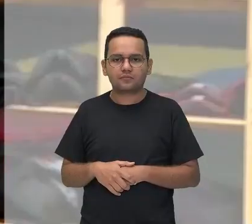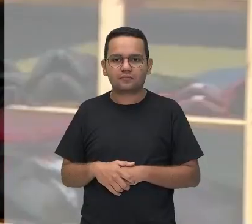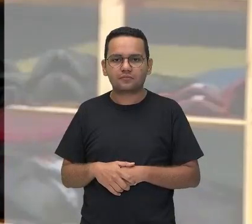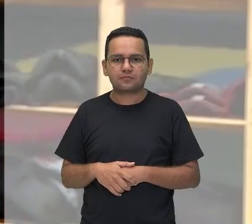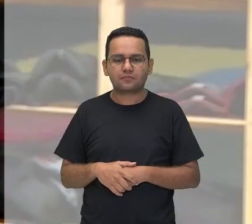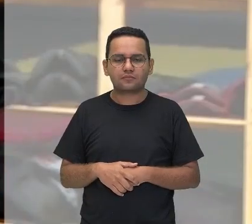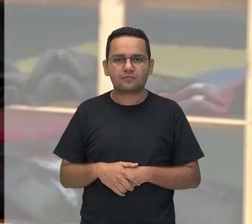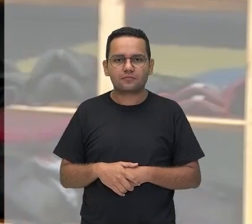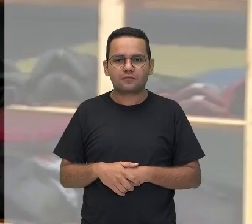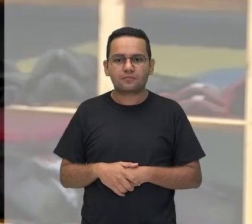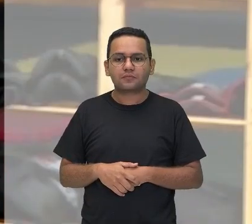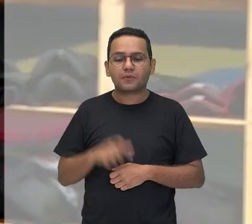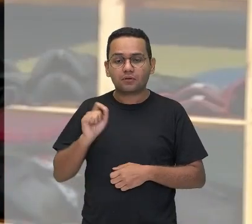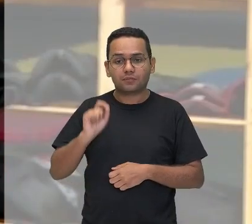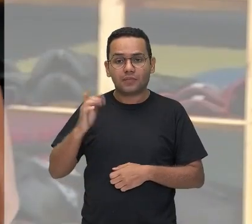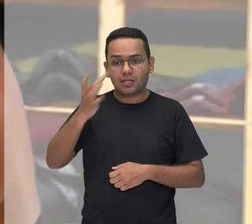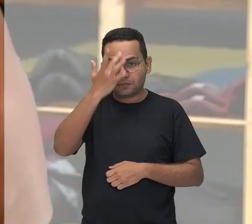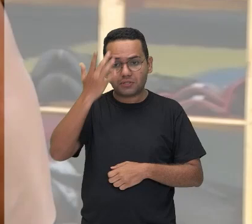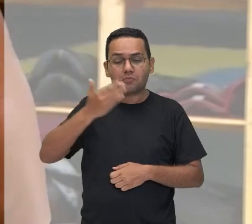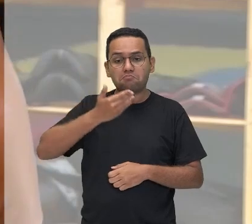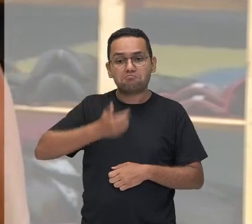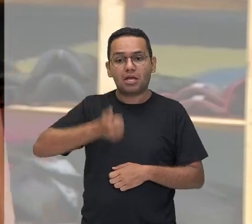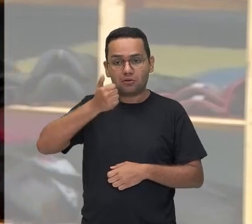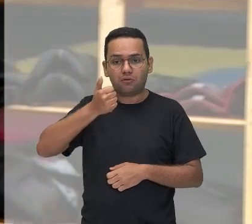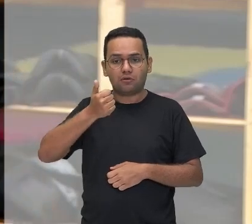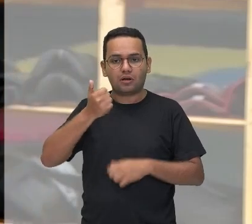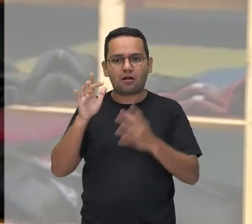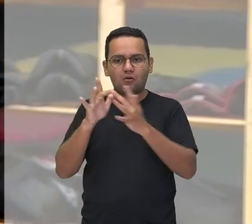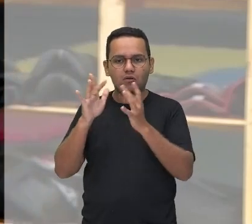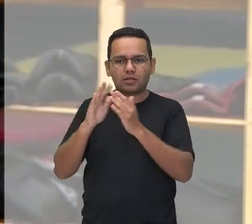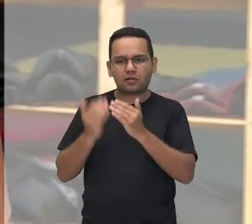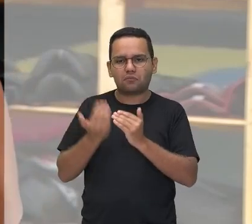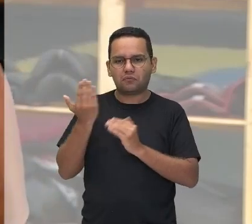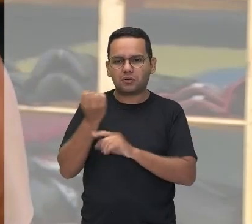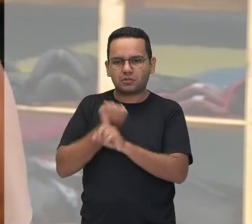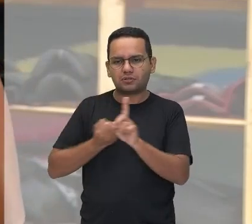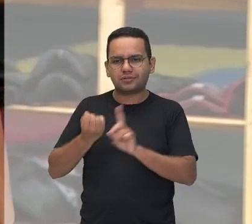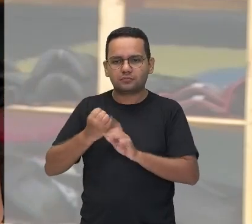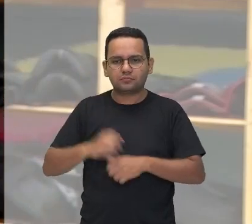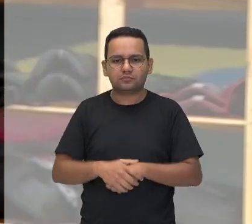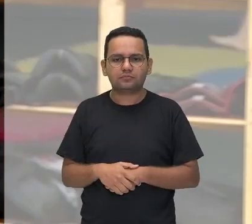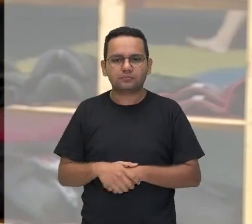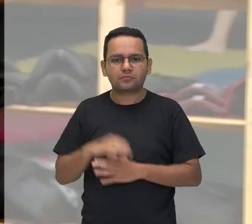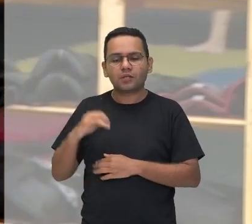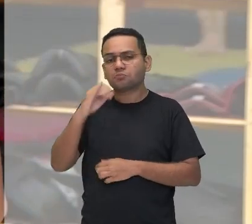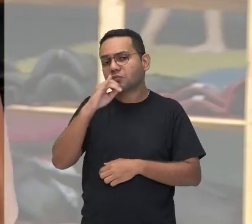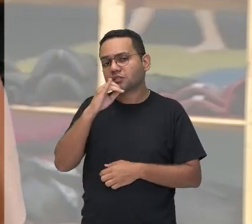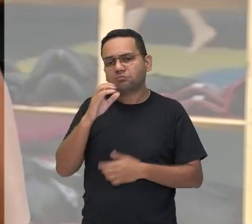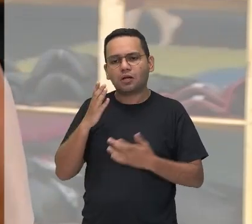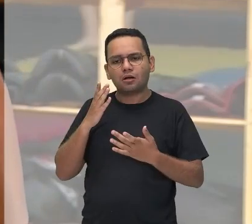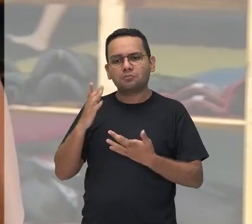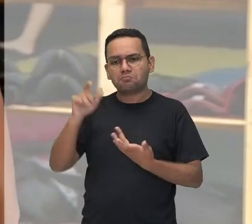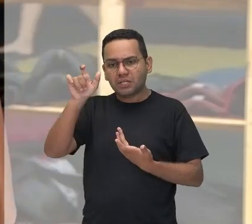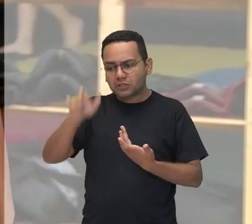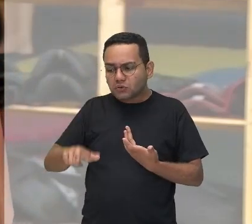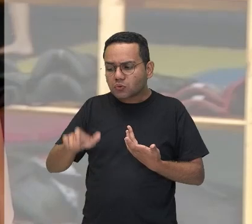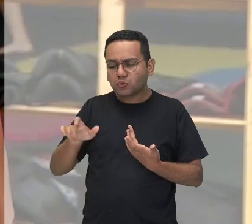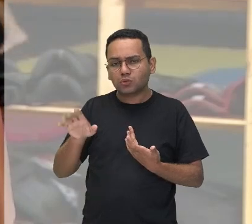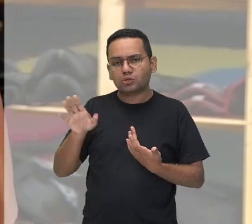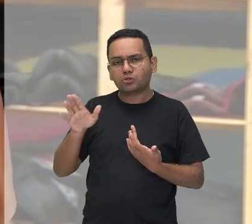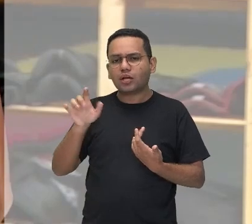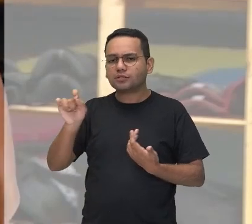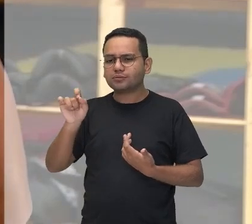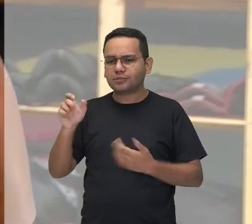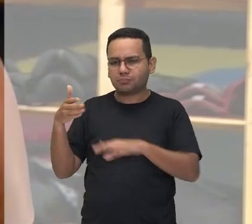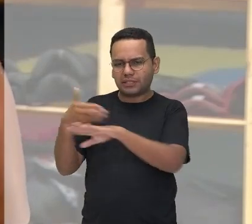essas pessoas melhorarem bastante lá fora. Como tem alunos meus que chegaram aqui